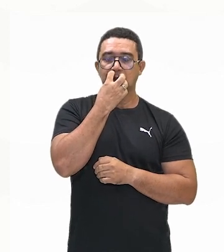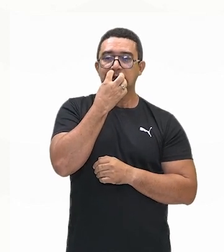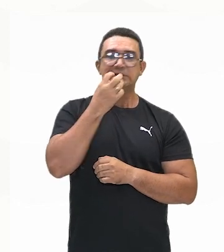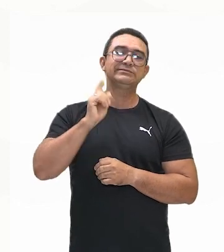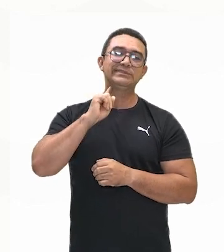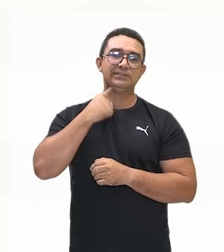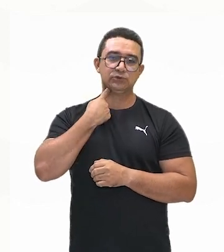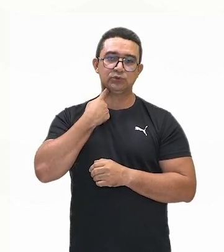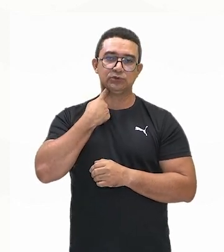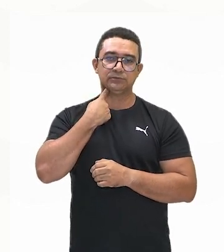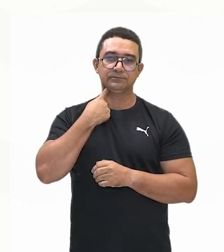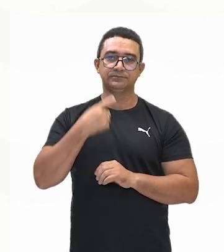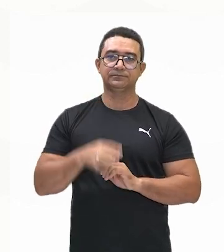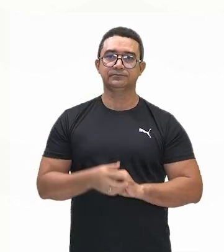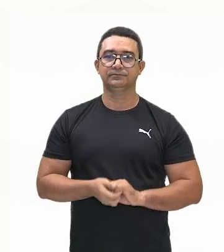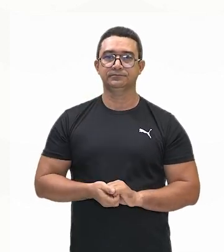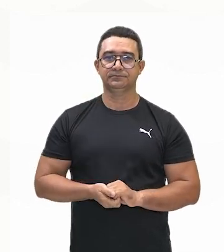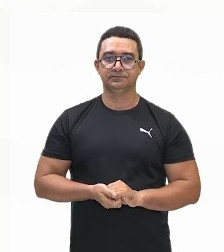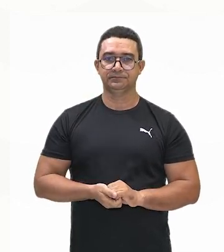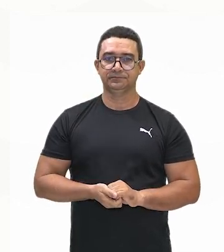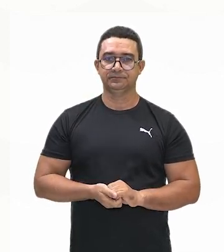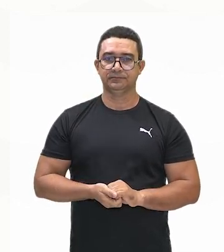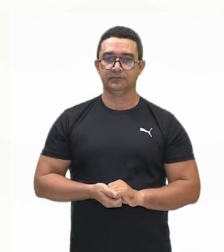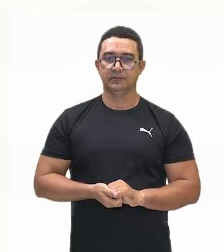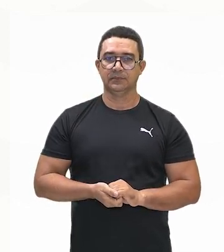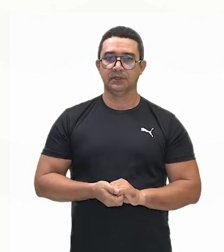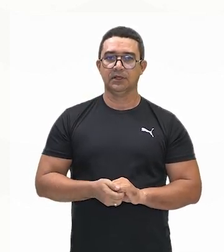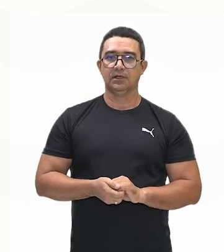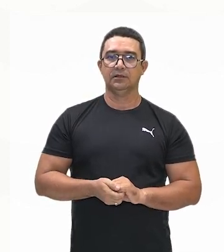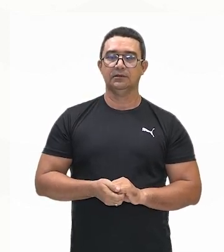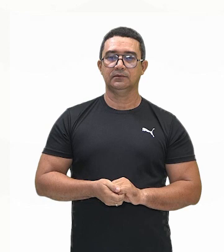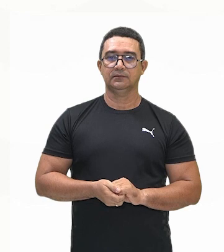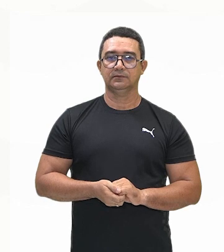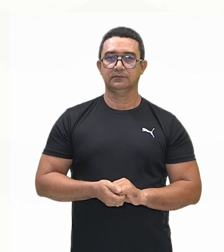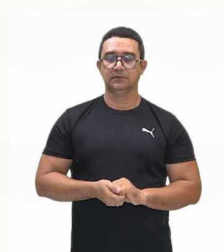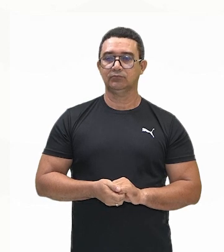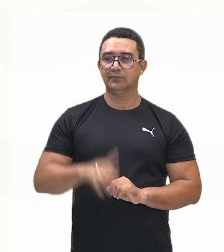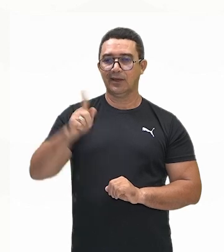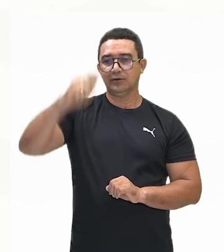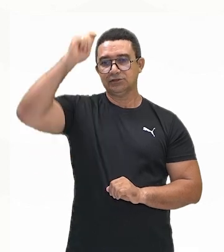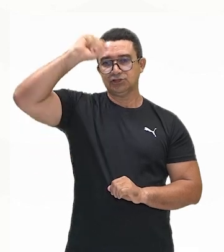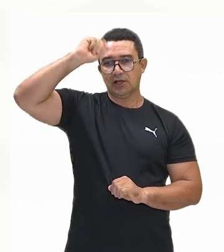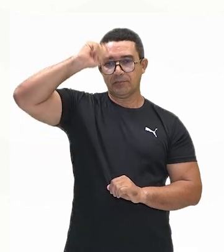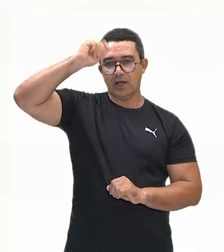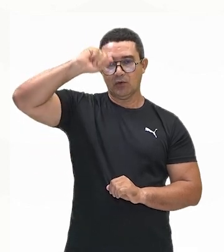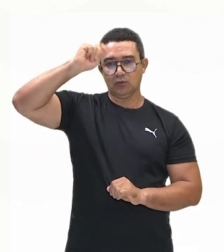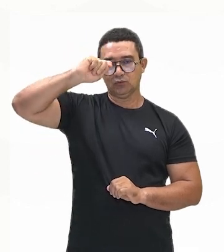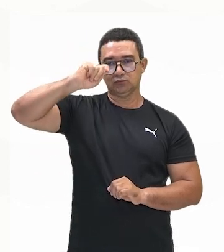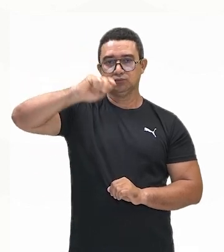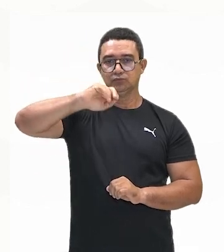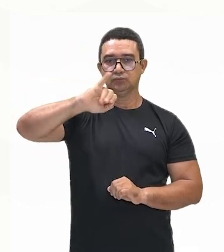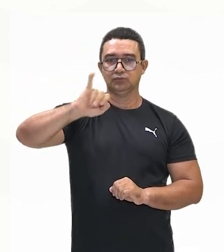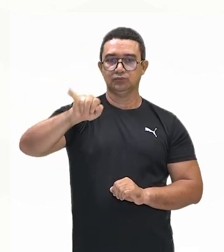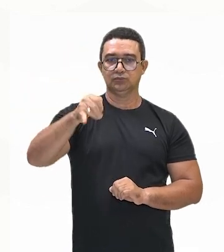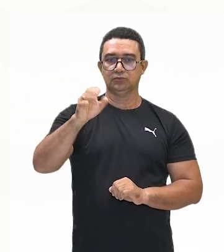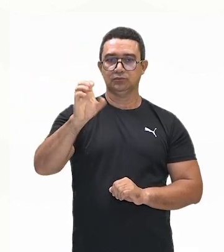está suja. Is that John's hat? Aquele é o chapéu do John. Olha só a